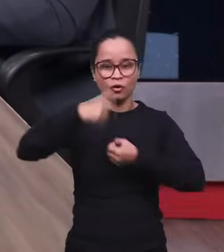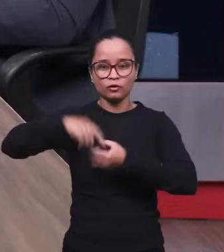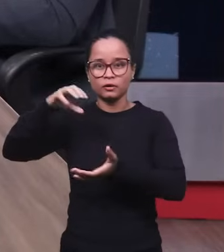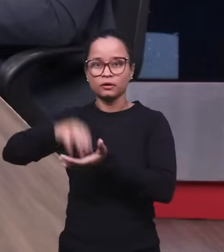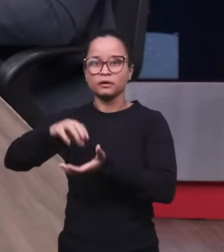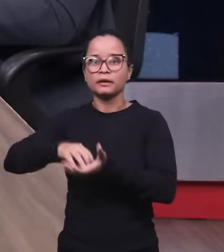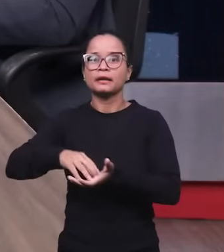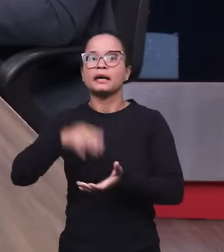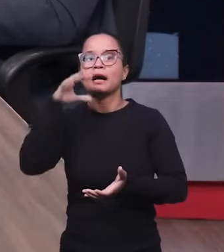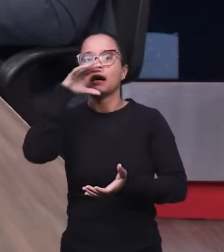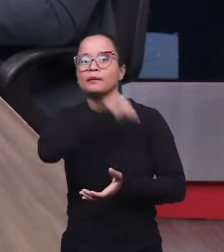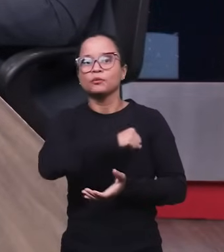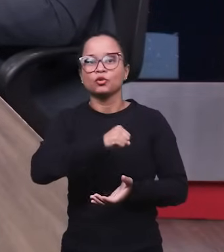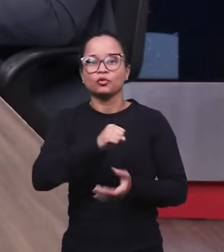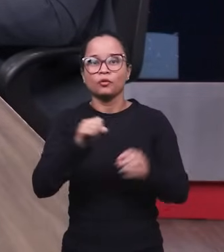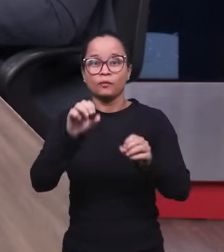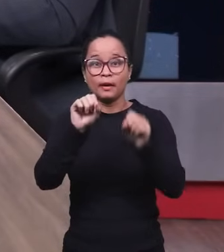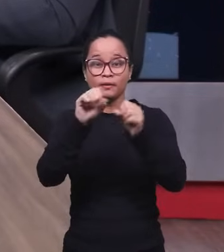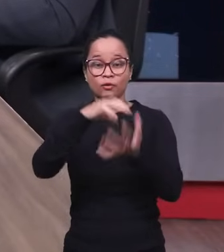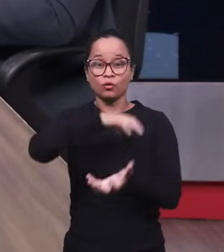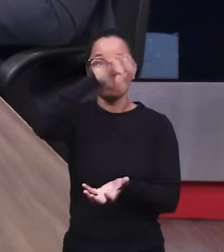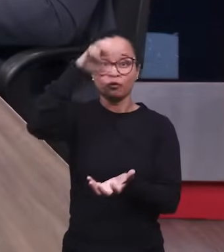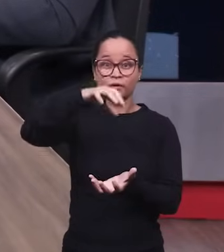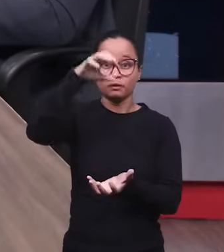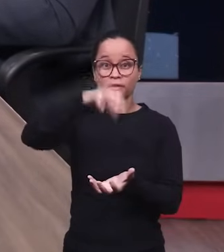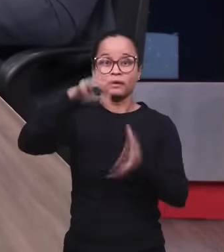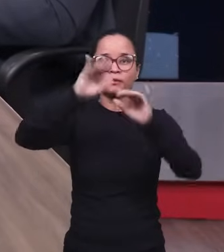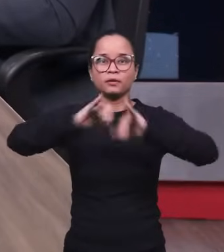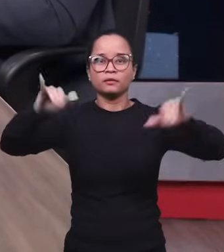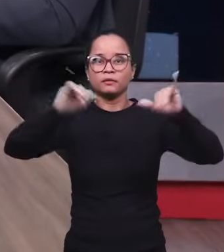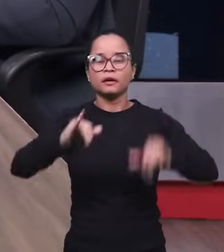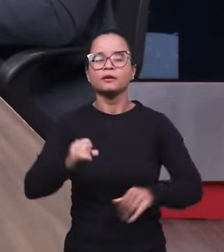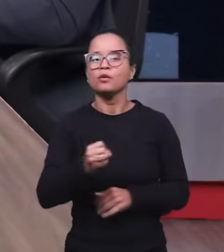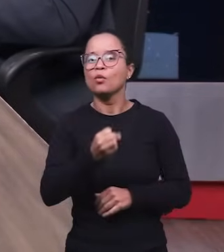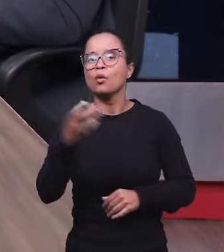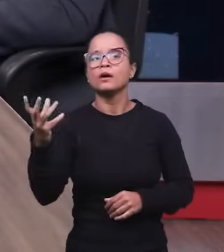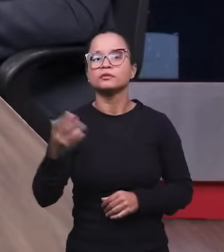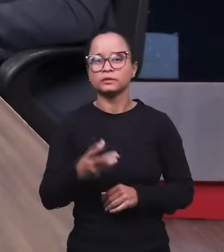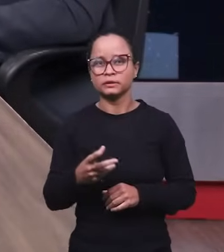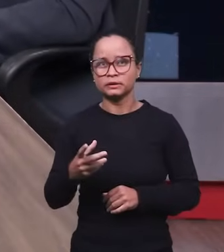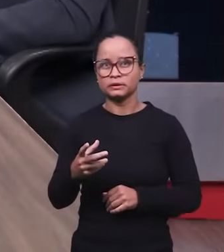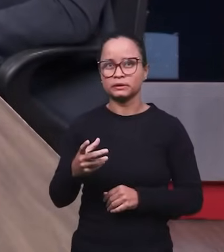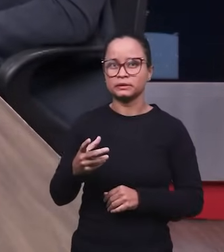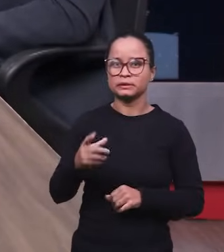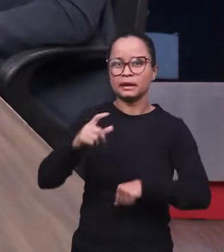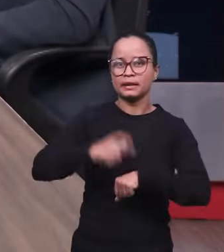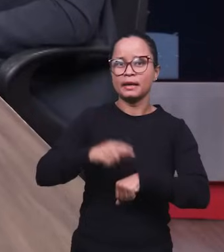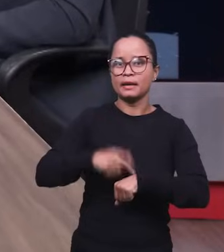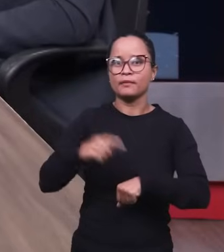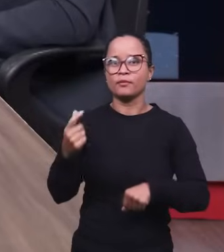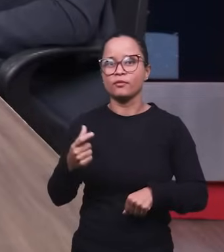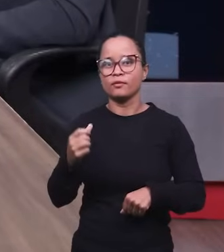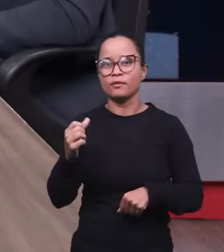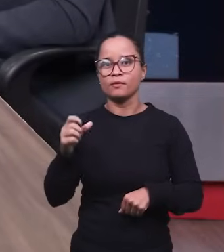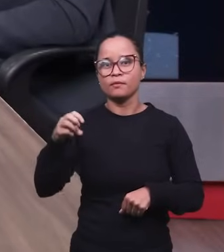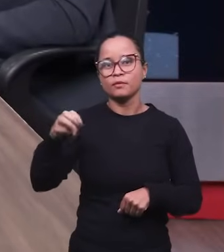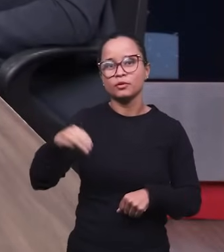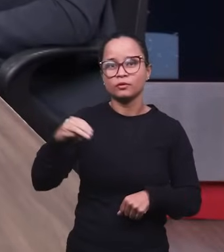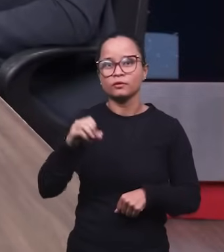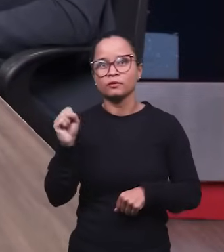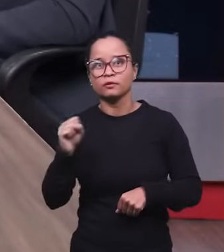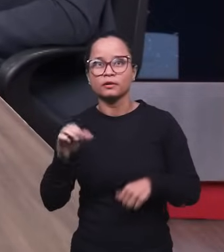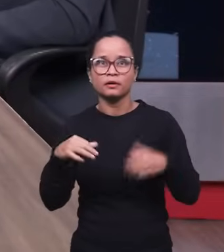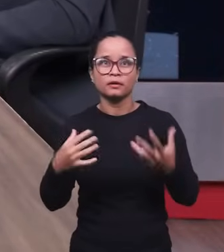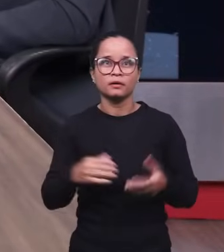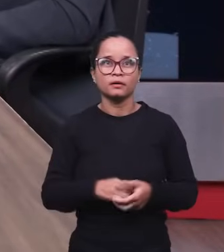sobe para o satélite, para o YouTube, entendeu? E eu perguntei assim, mas isso gasta quanto tempo? Os nossos irmãos aqui, que